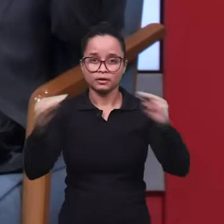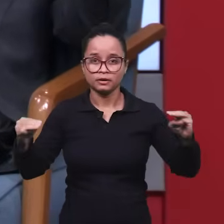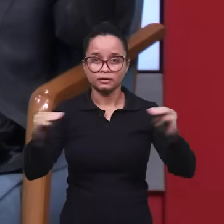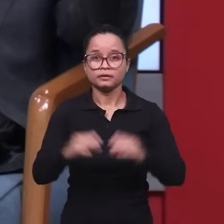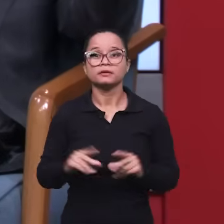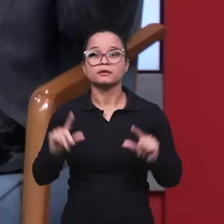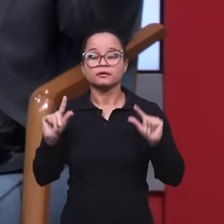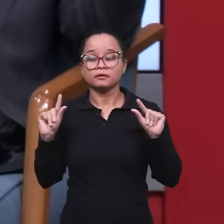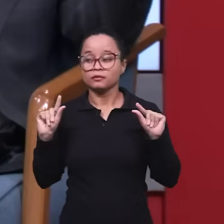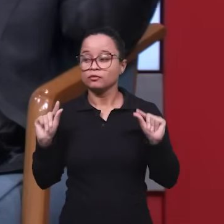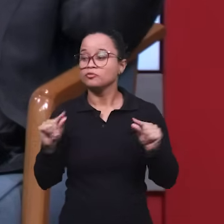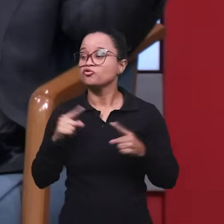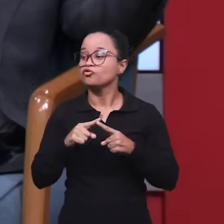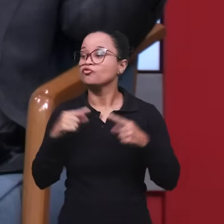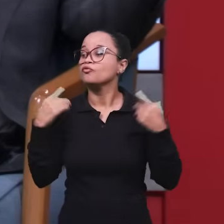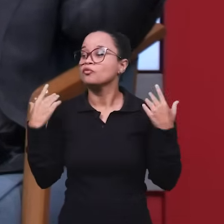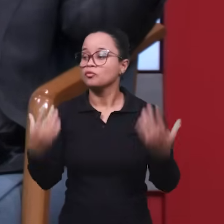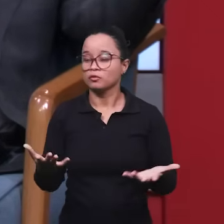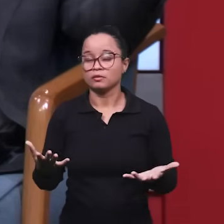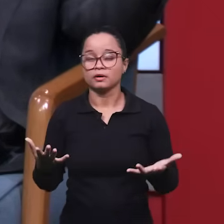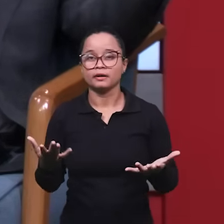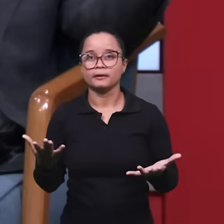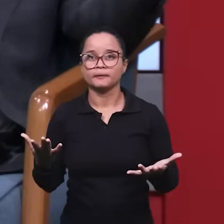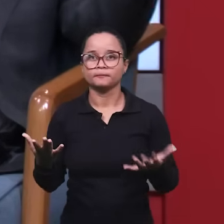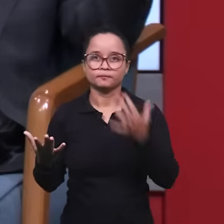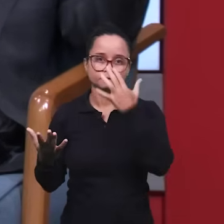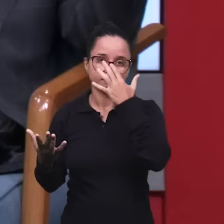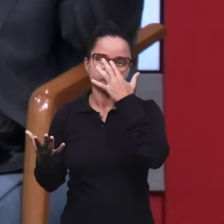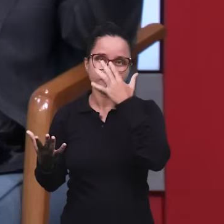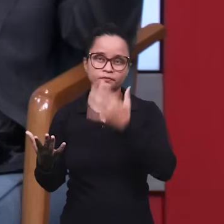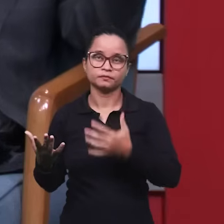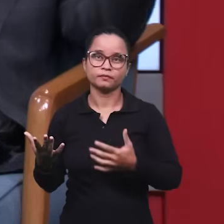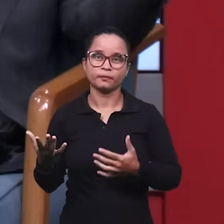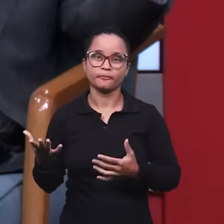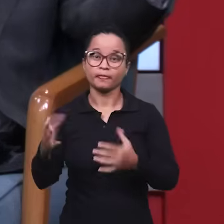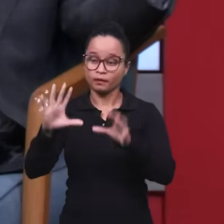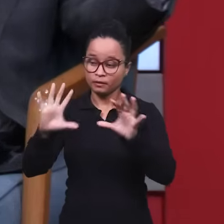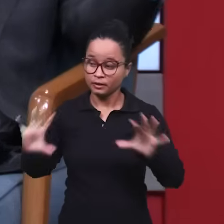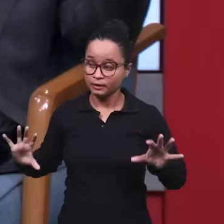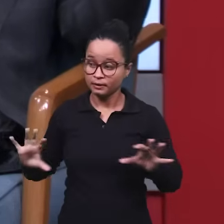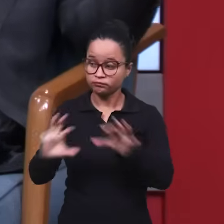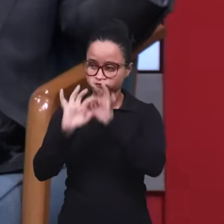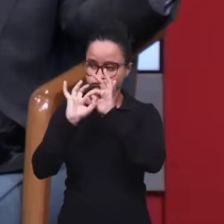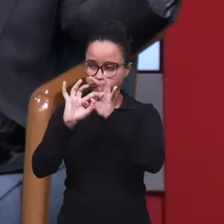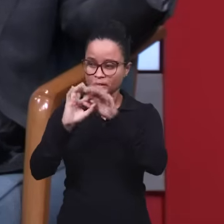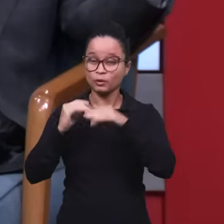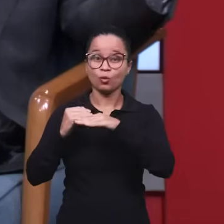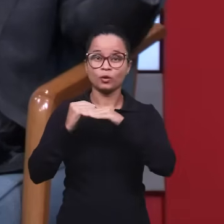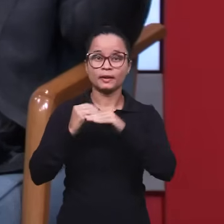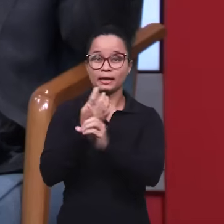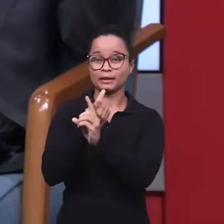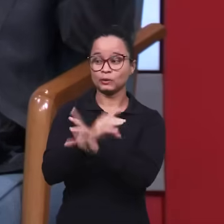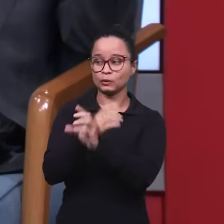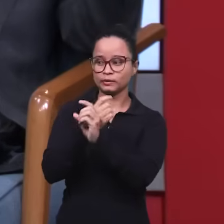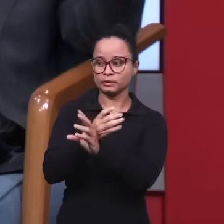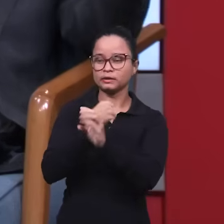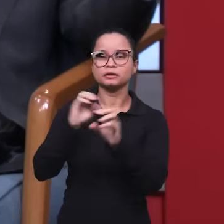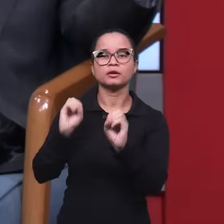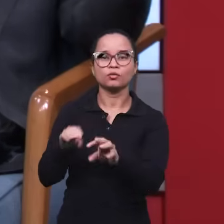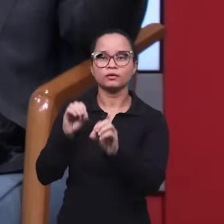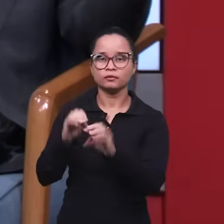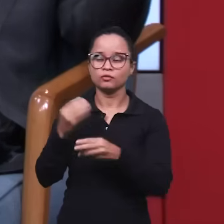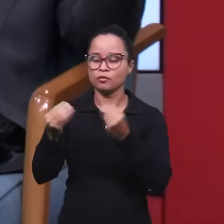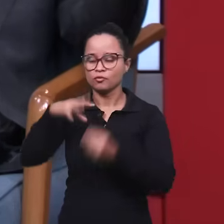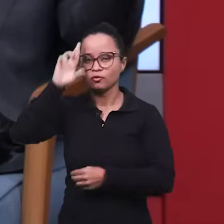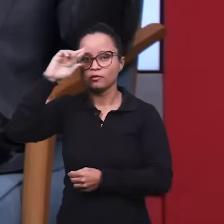os Manaíns são para né, a unificação da doutrina, porque é onde vai ser